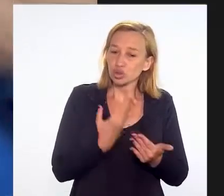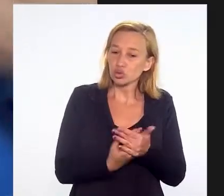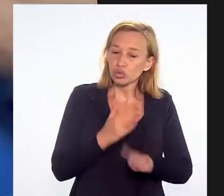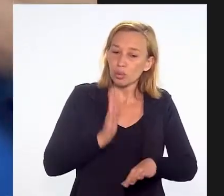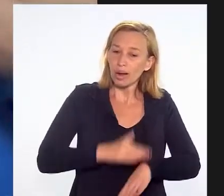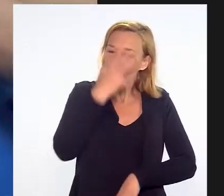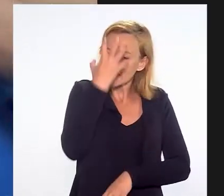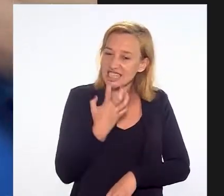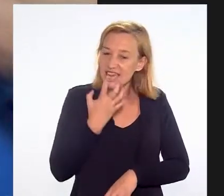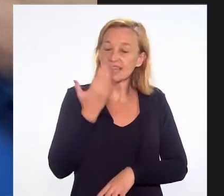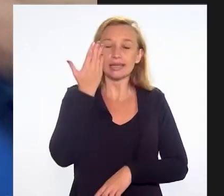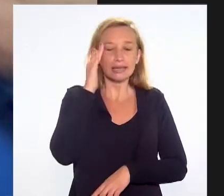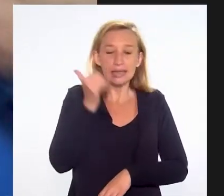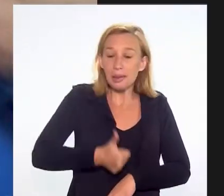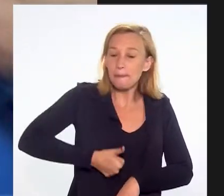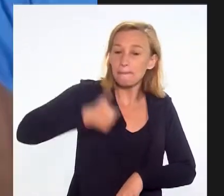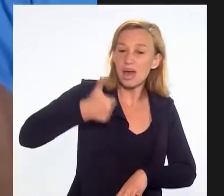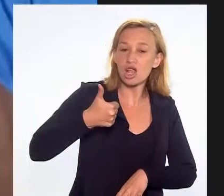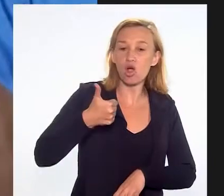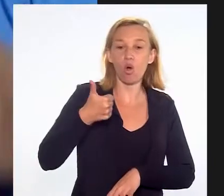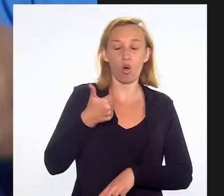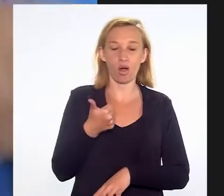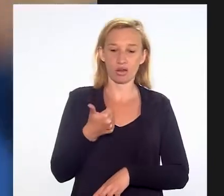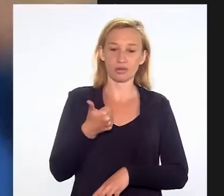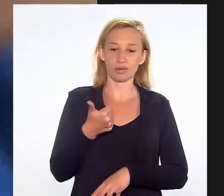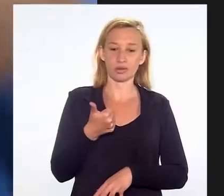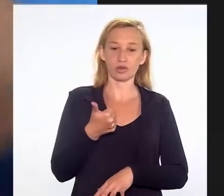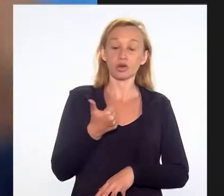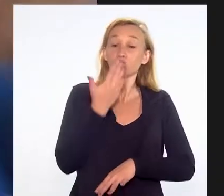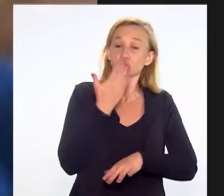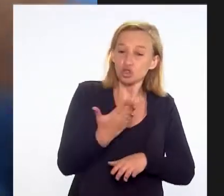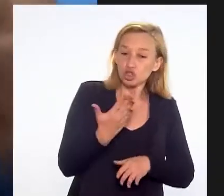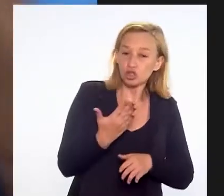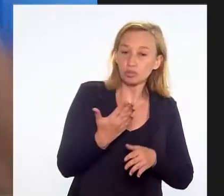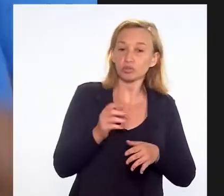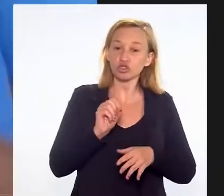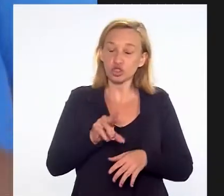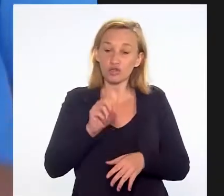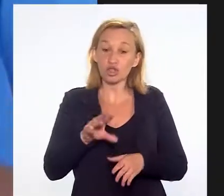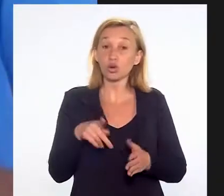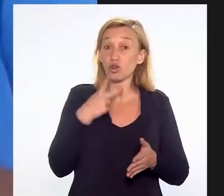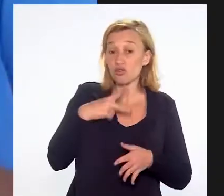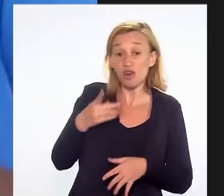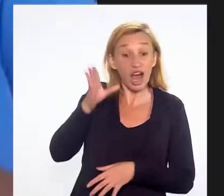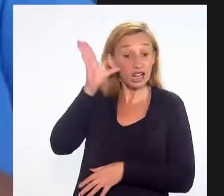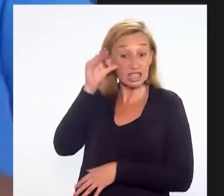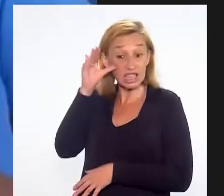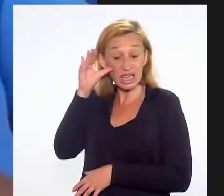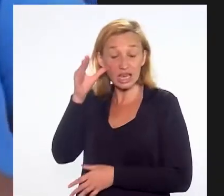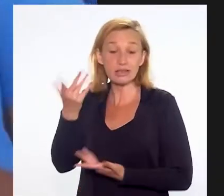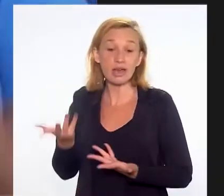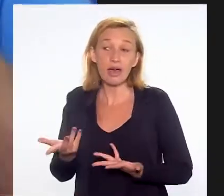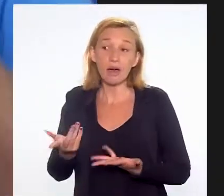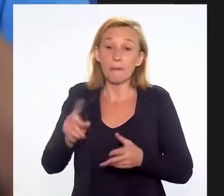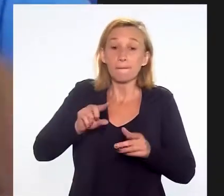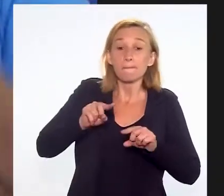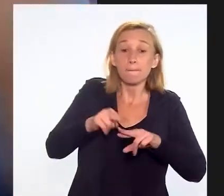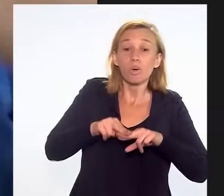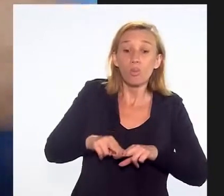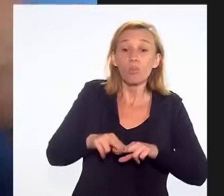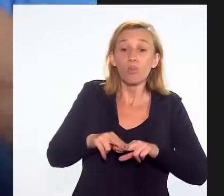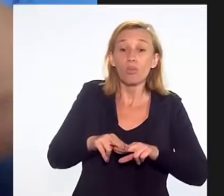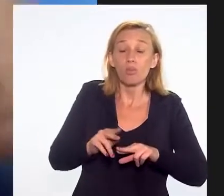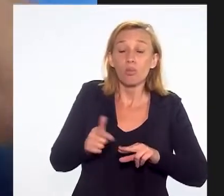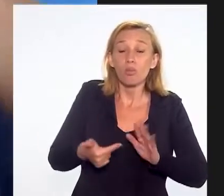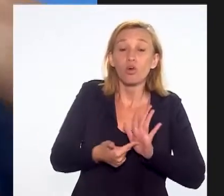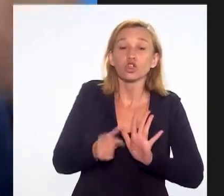uma celeridade nessa questão de identificar variantes de interesse para a pandemia. Quando eu